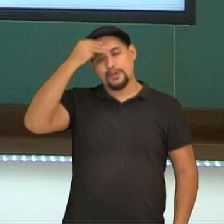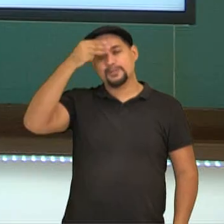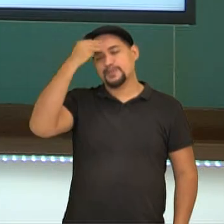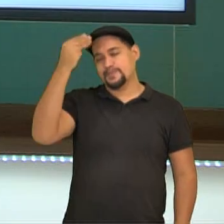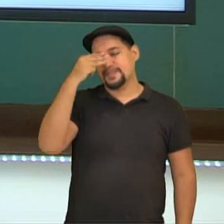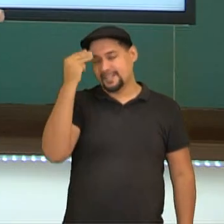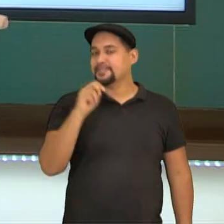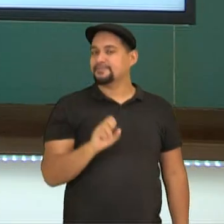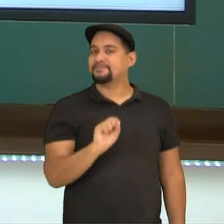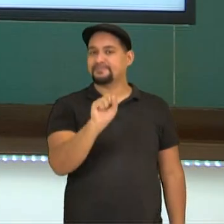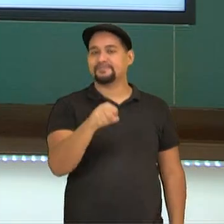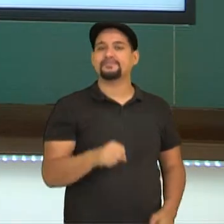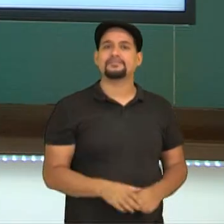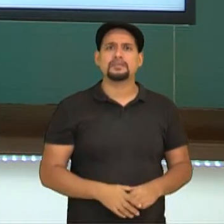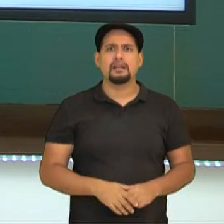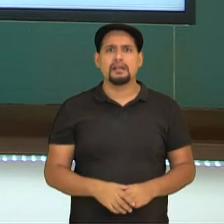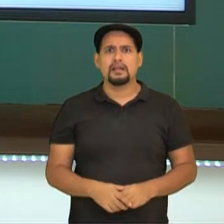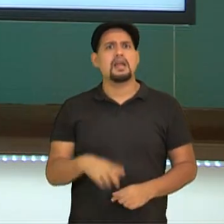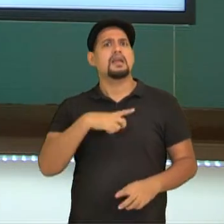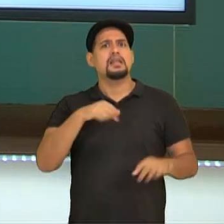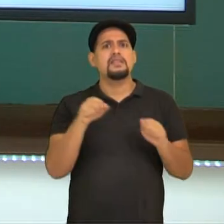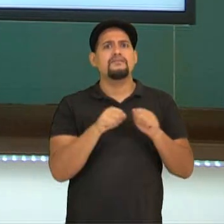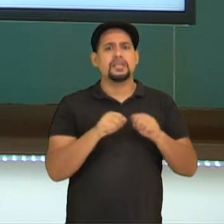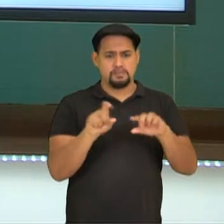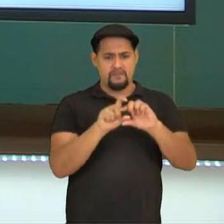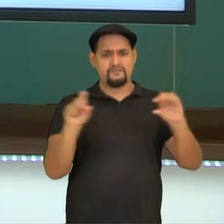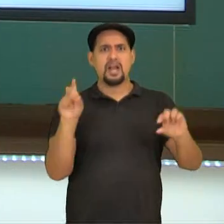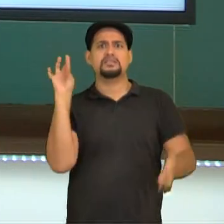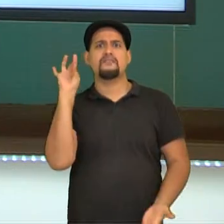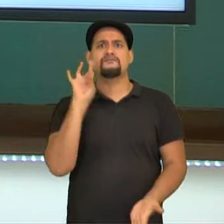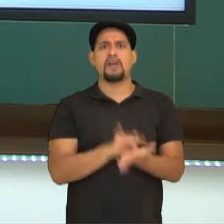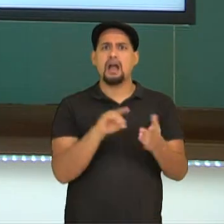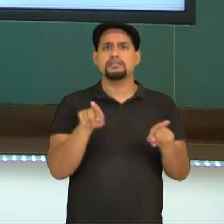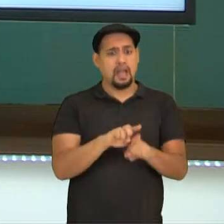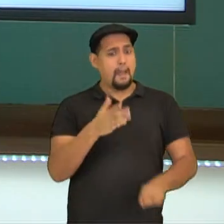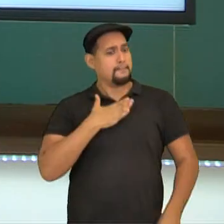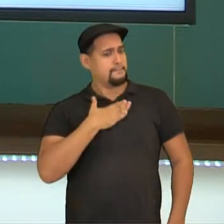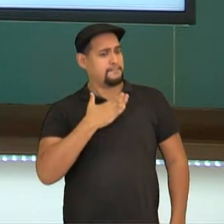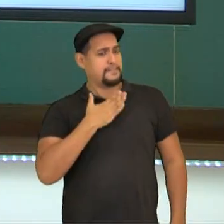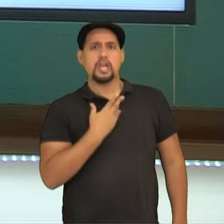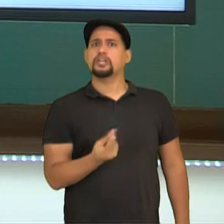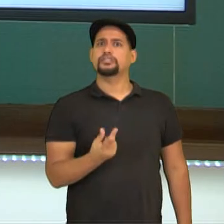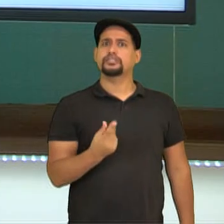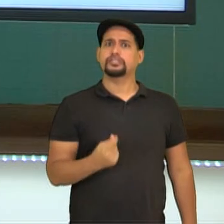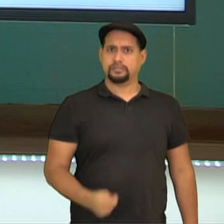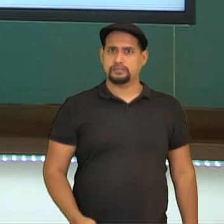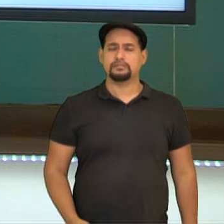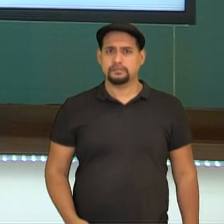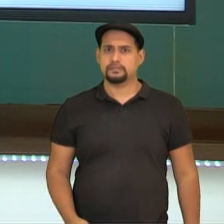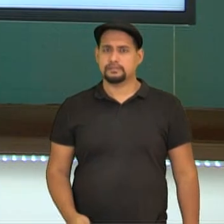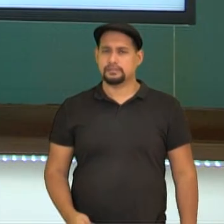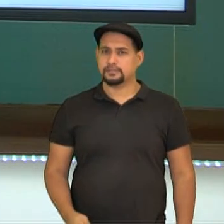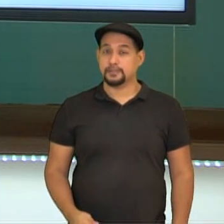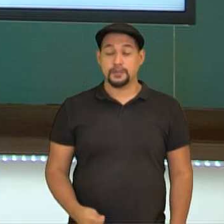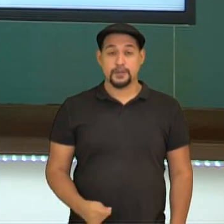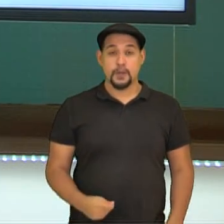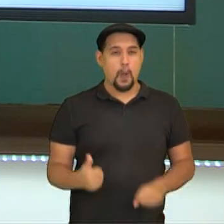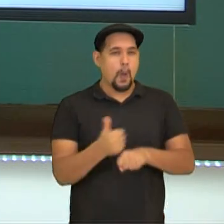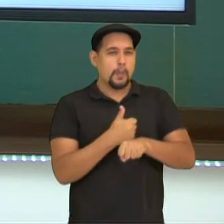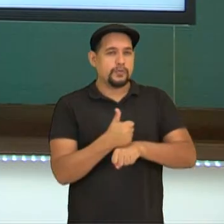Ele afirmou, ele fez uma frase afirmativa dizendo que é para mim a herança. O